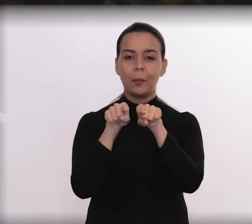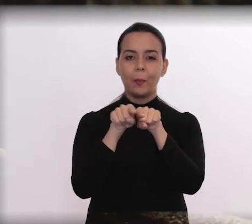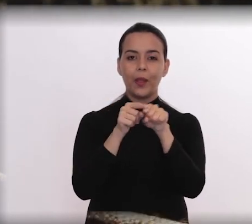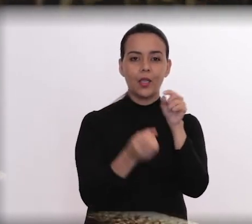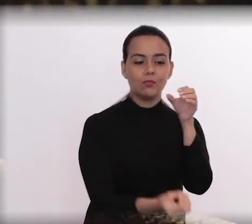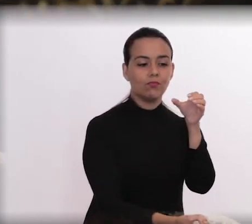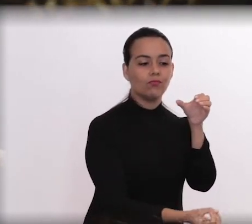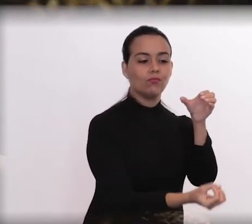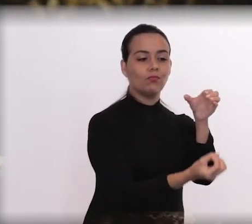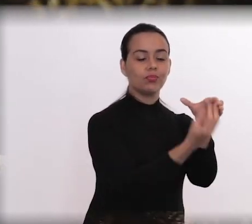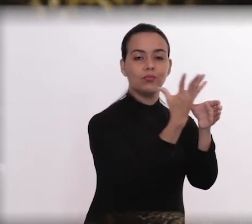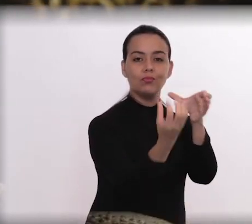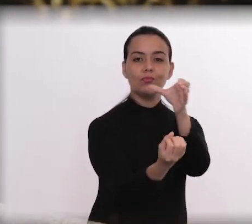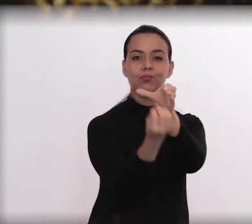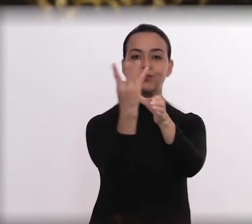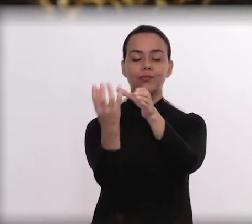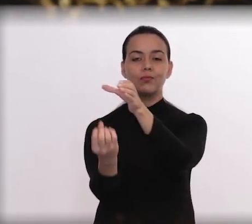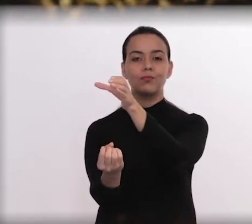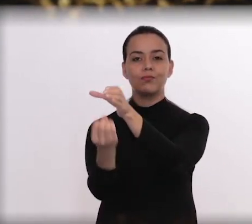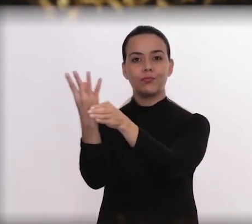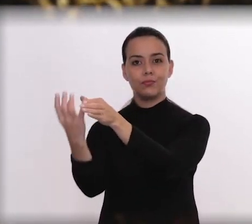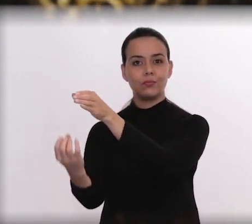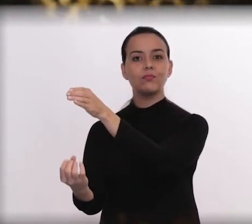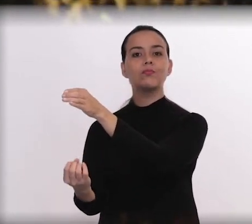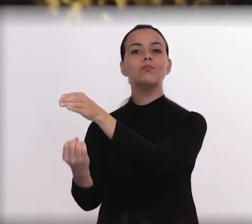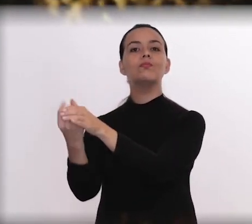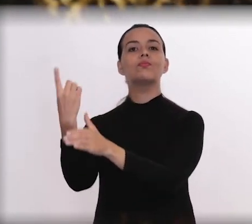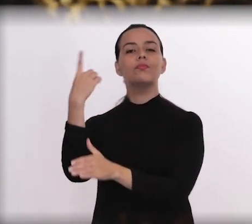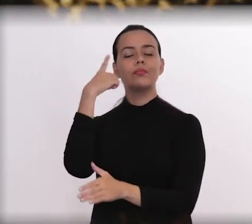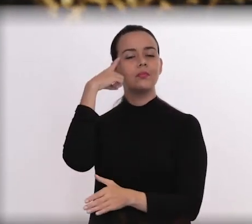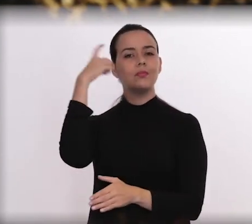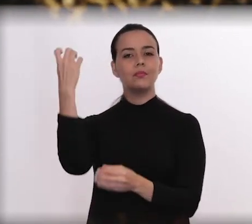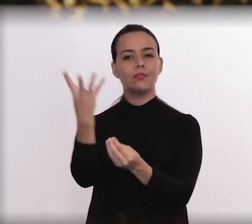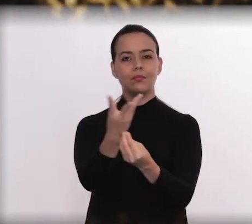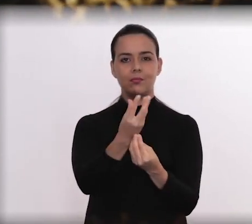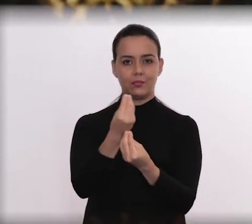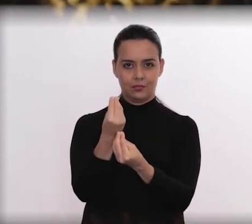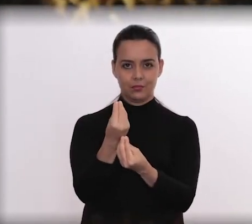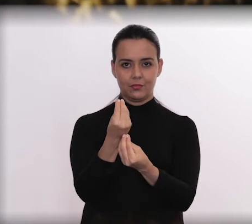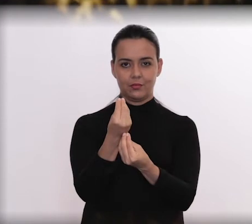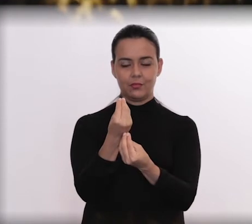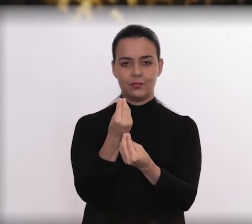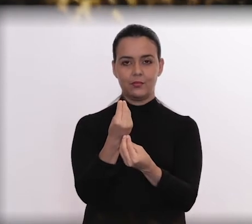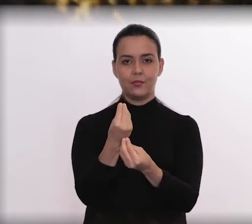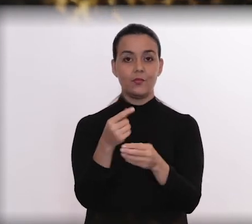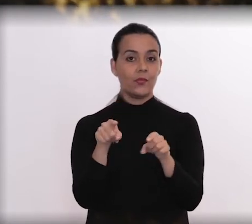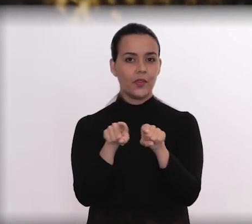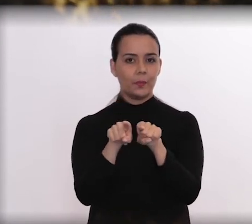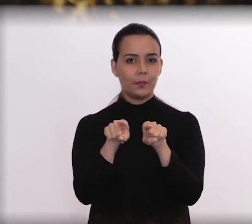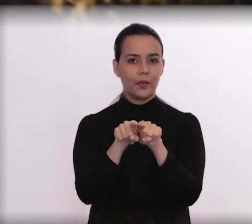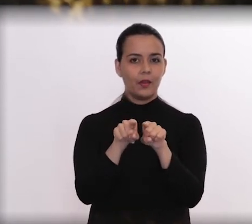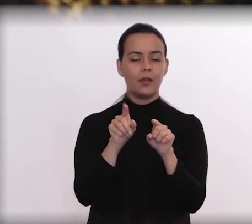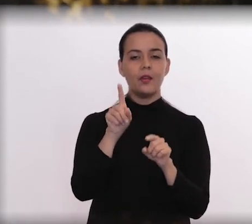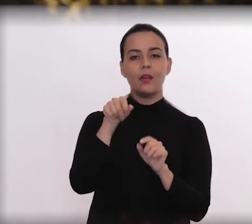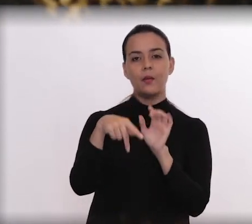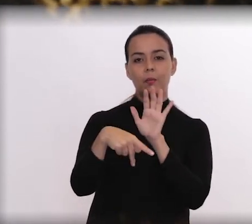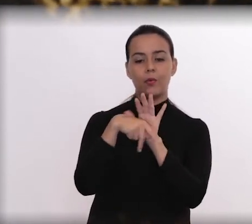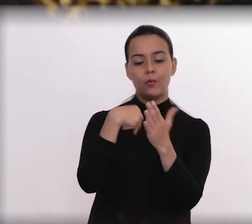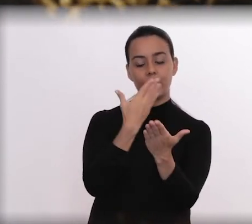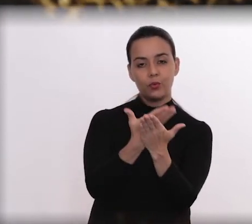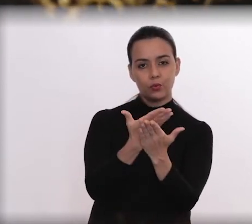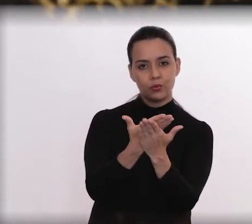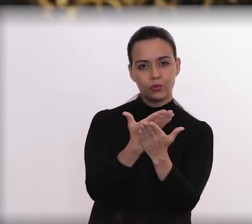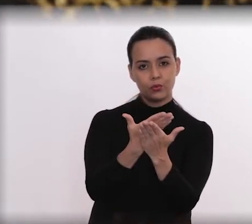eclodiram desde o final dos anos 50, não é? Mas também na universidade, né? Quer dizer, a universidade começou a olhar para esse